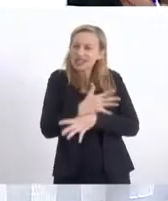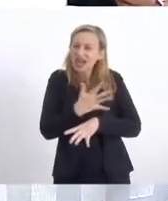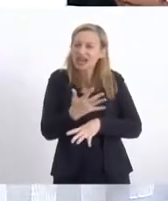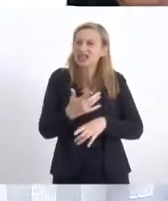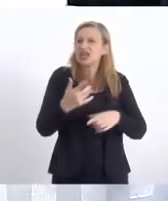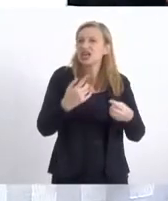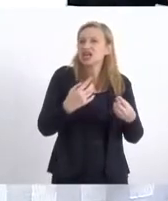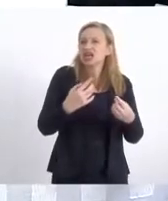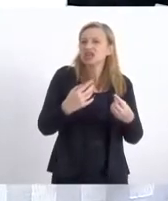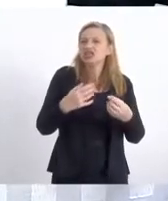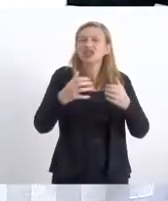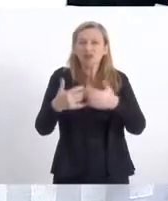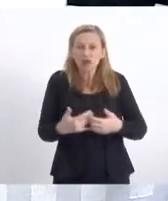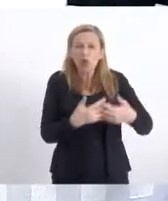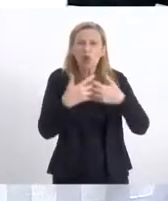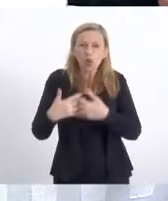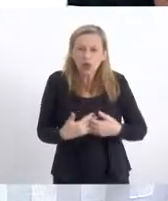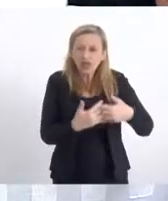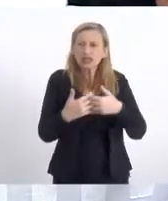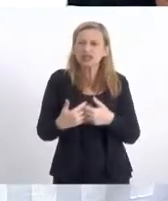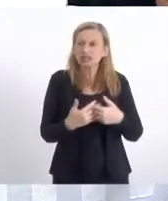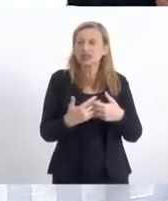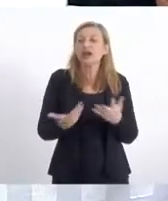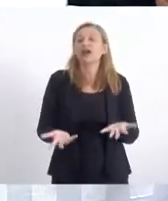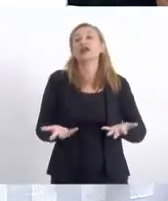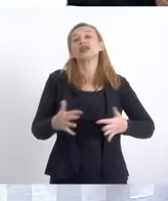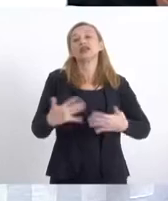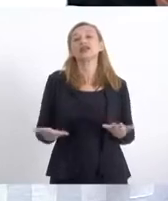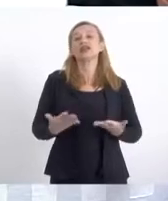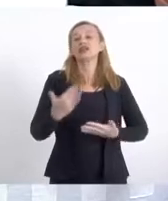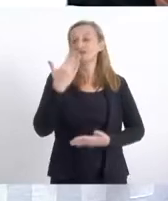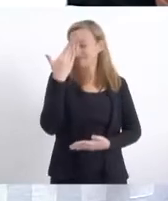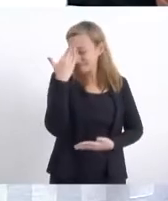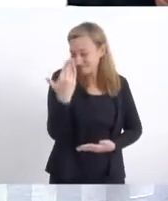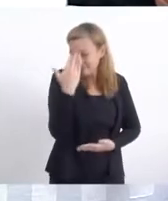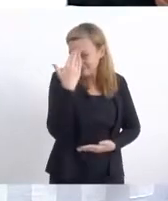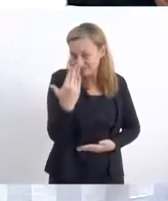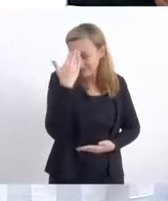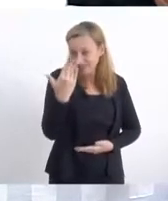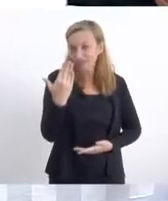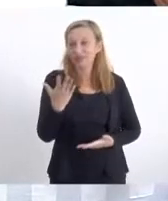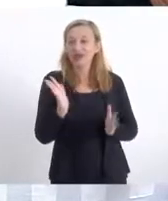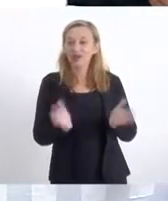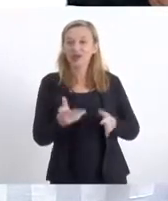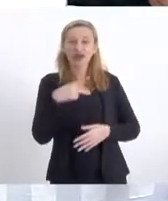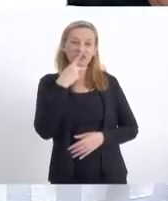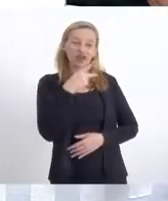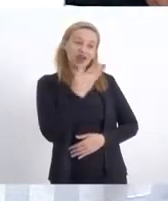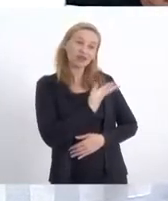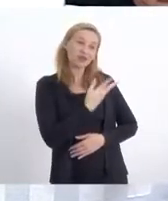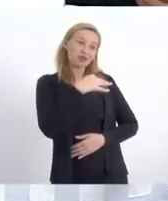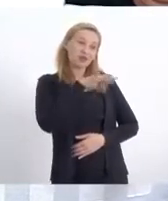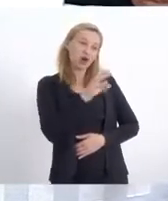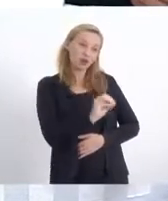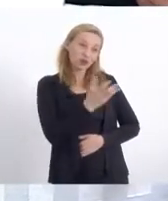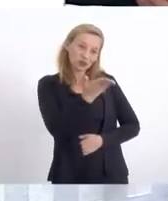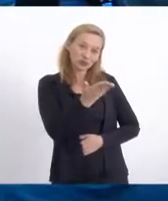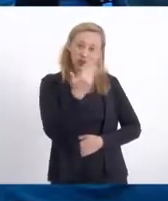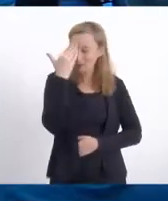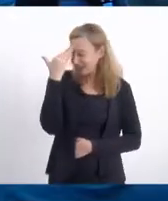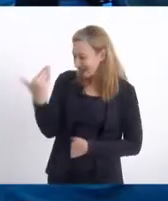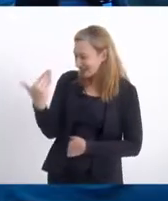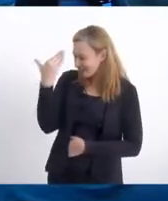trânsito dos caminhões. Então é isso. Muito, muito agradecido e com a palavra nosso amigo Mauro Osório. Obrigado.